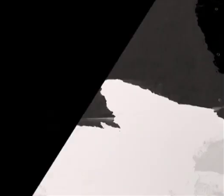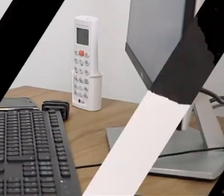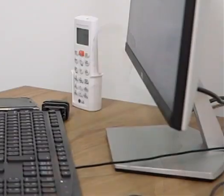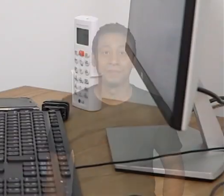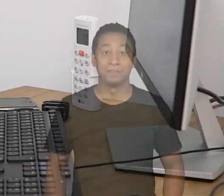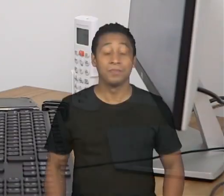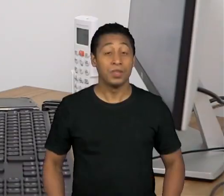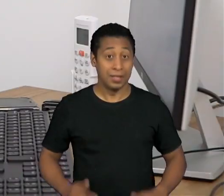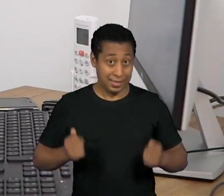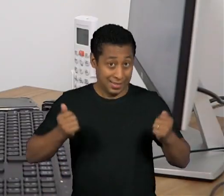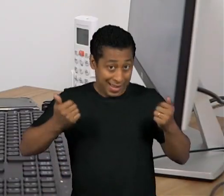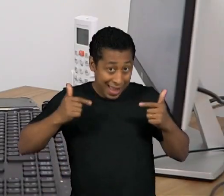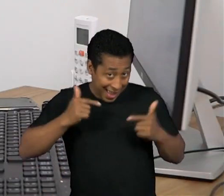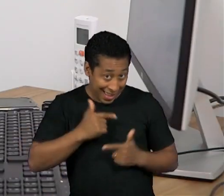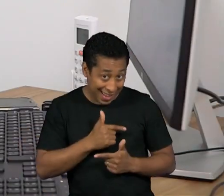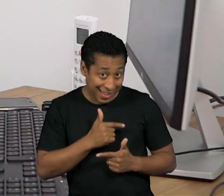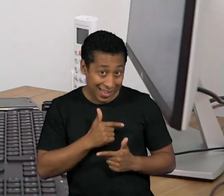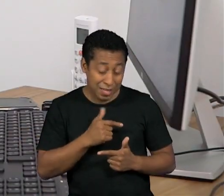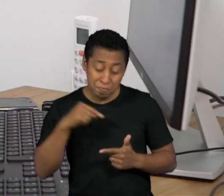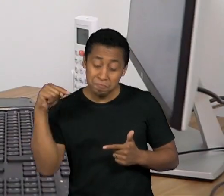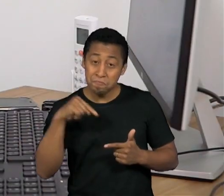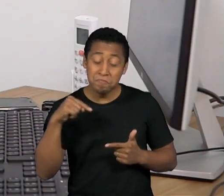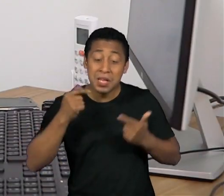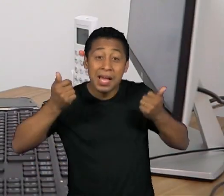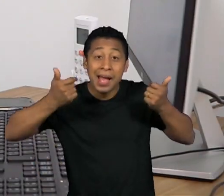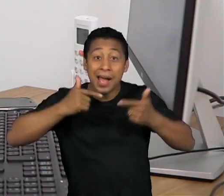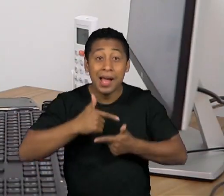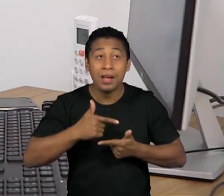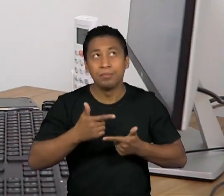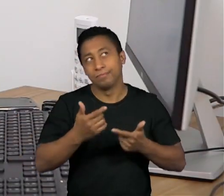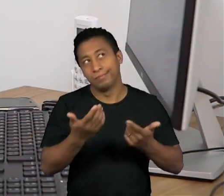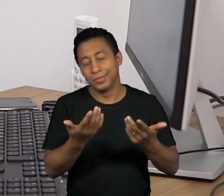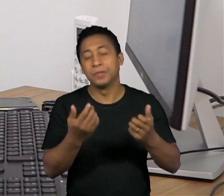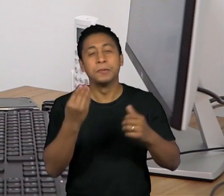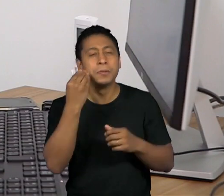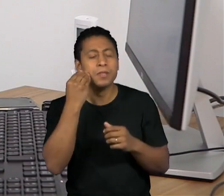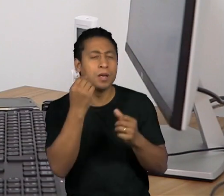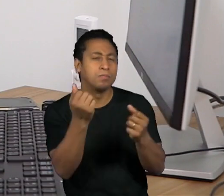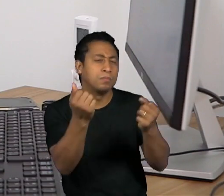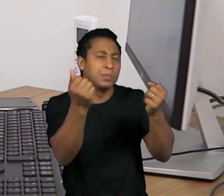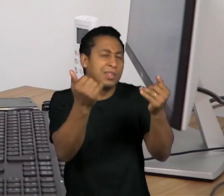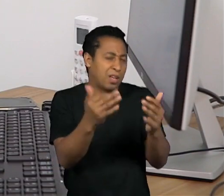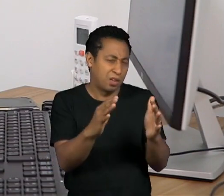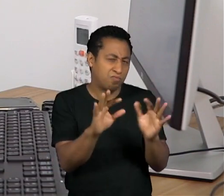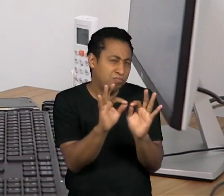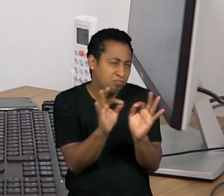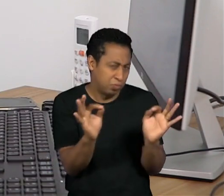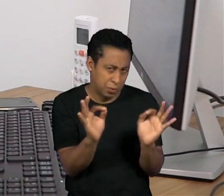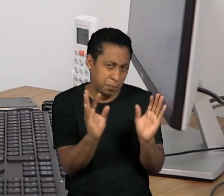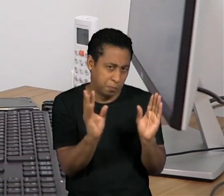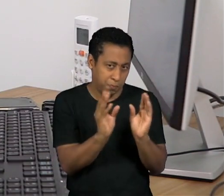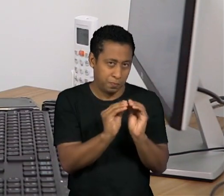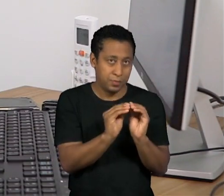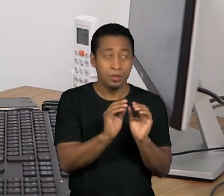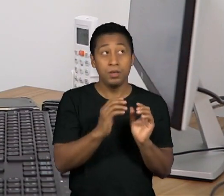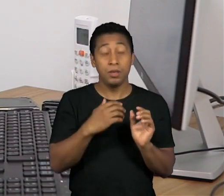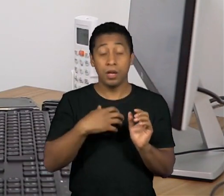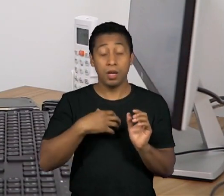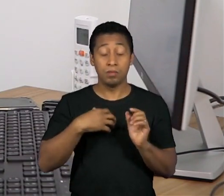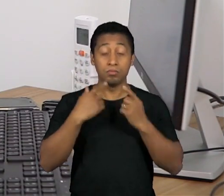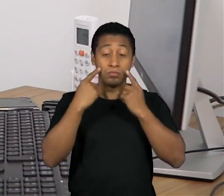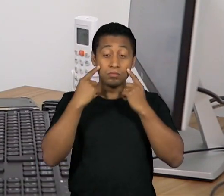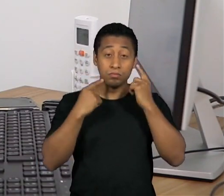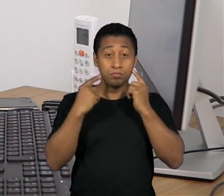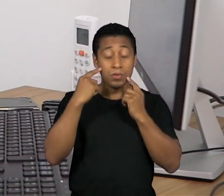O riso é... Eu poderia, se a gente fosse de uma forma simplista, falar que é só o fenômeno motor de